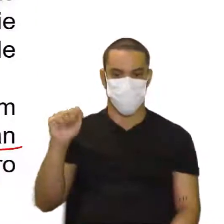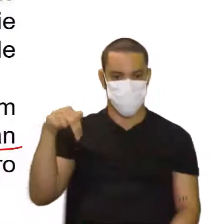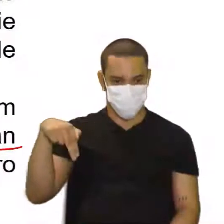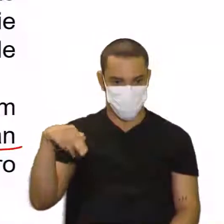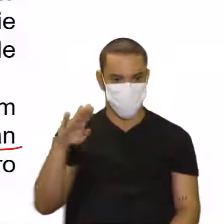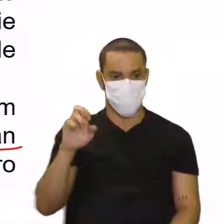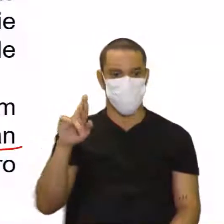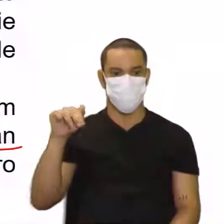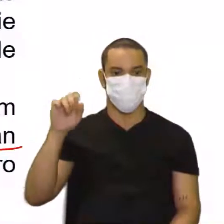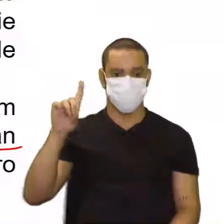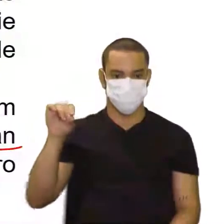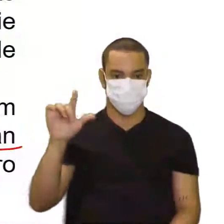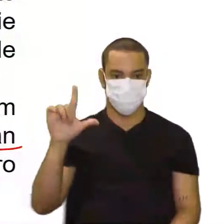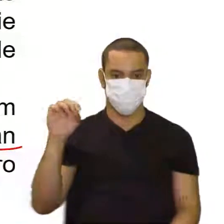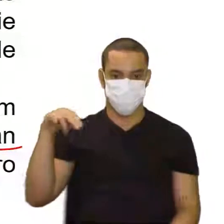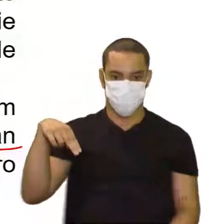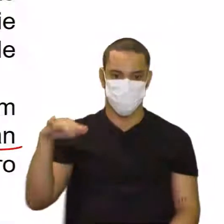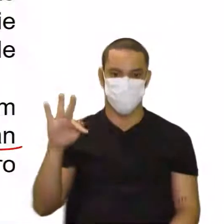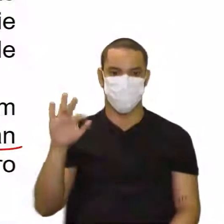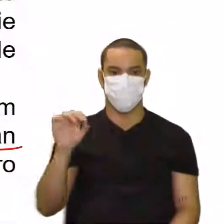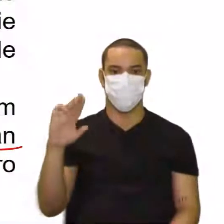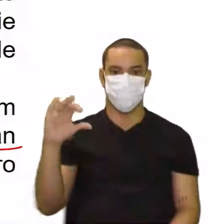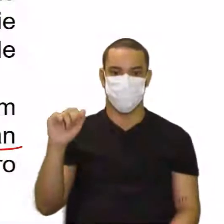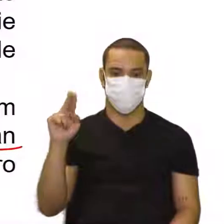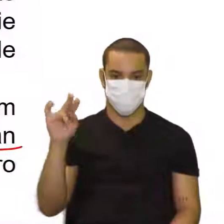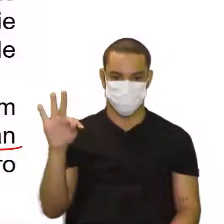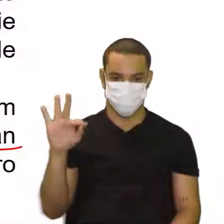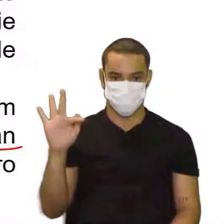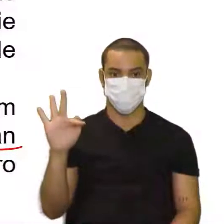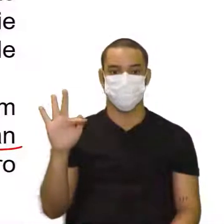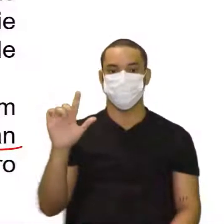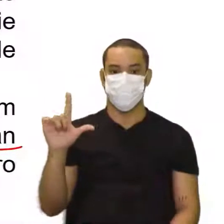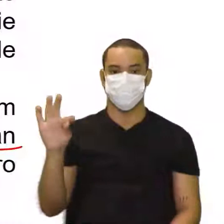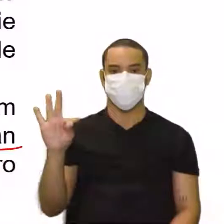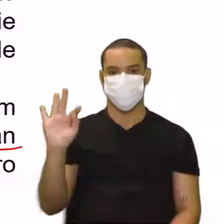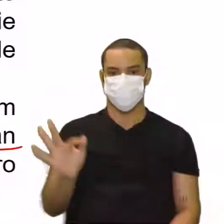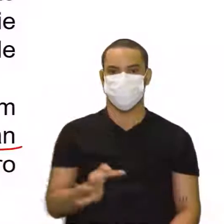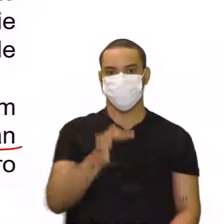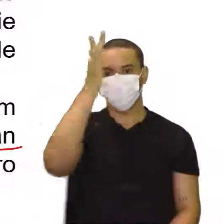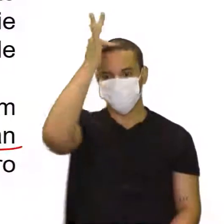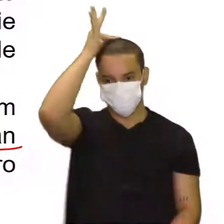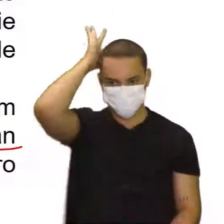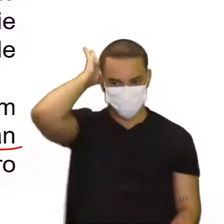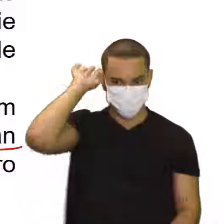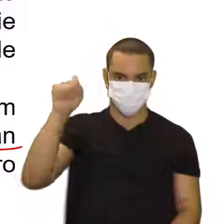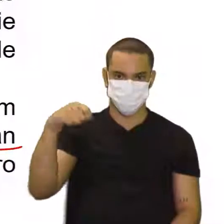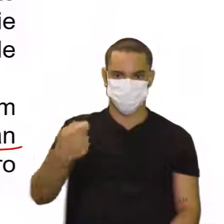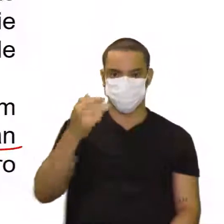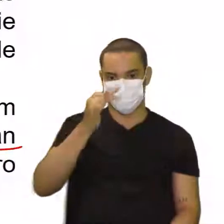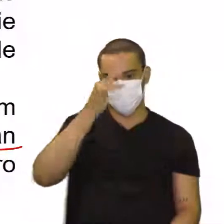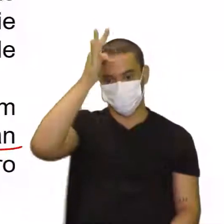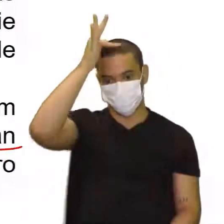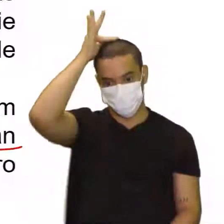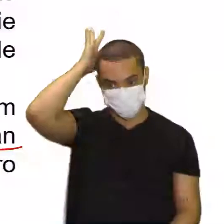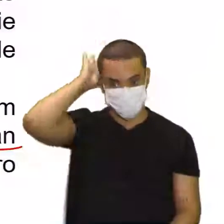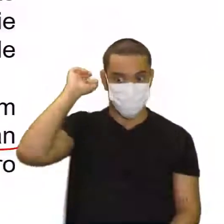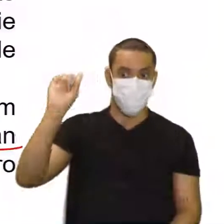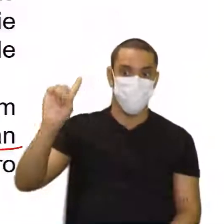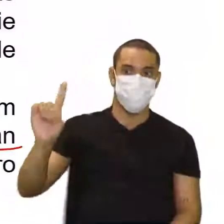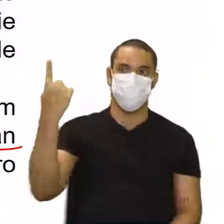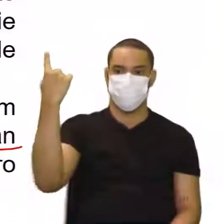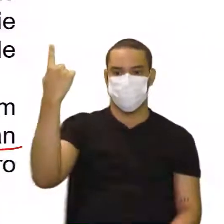delas, né? Então, vocês podem ver que até agora nós estávamos estudando espiras, né, solenoides e tudo mais.